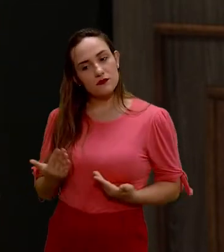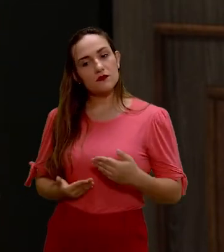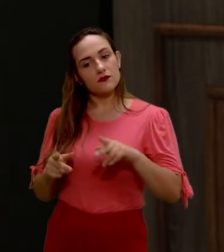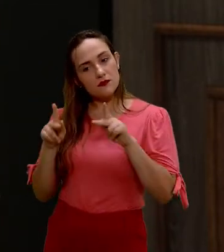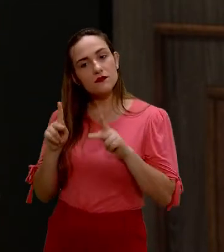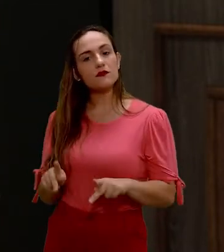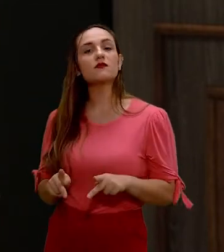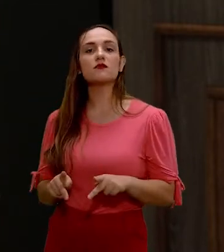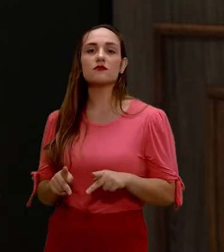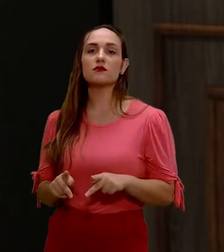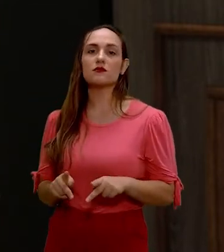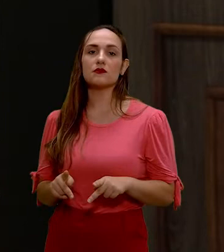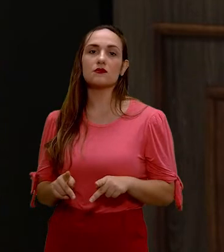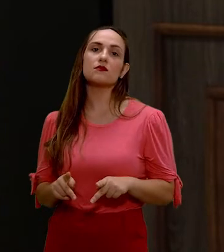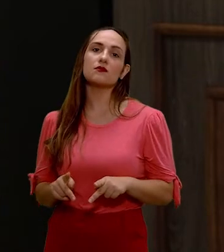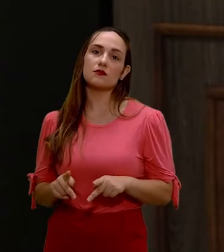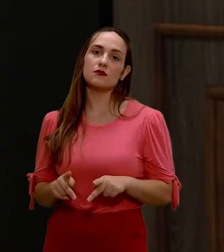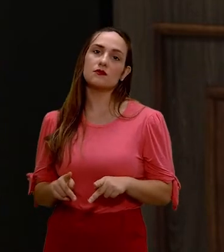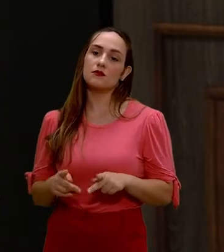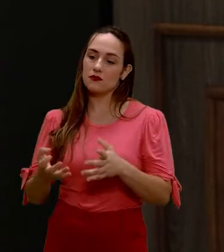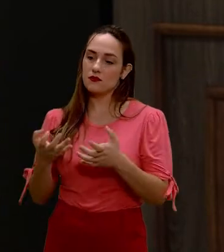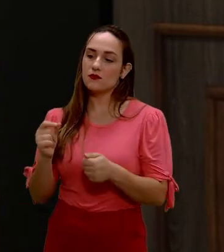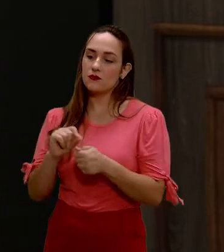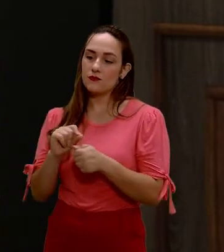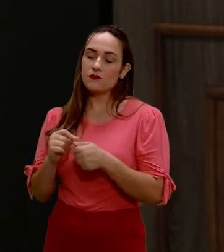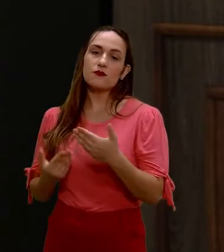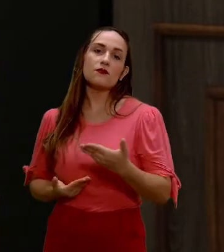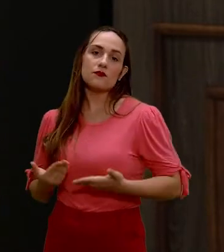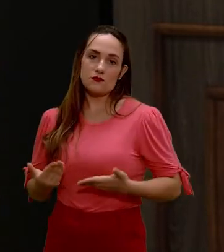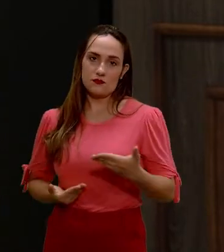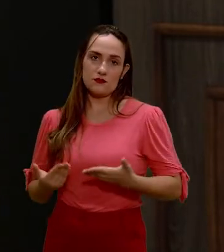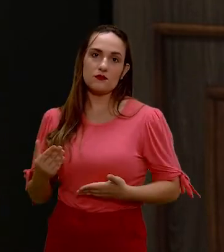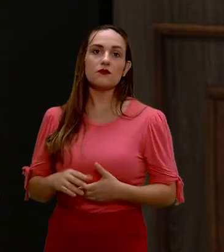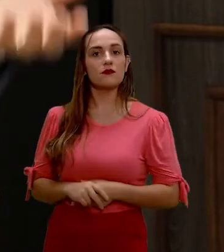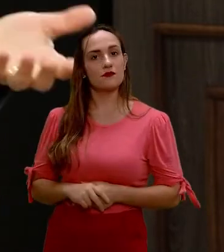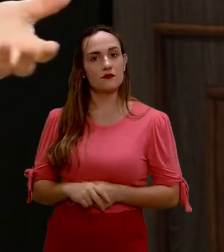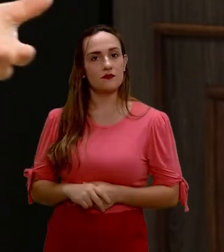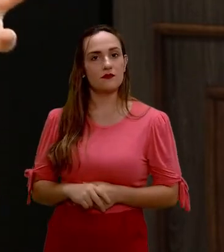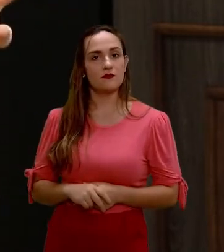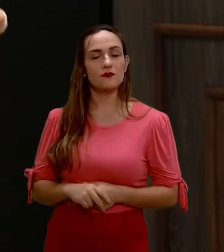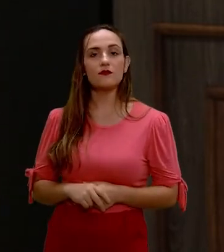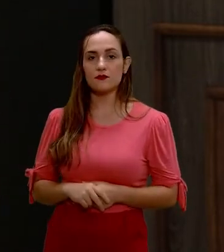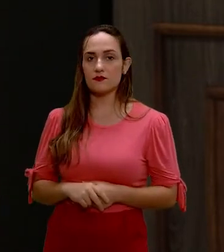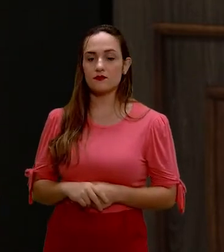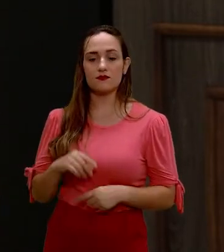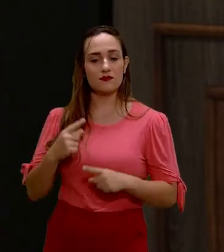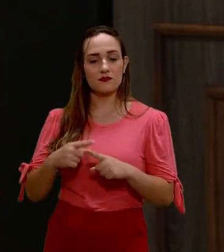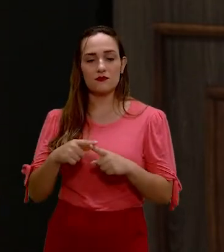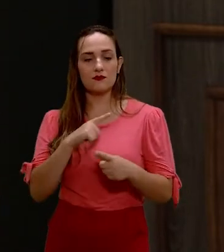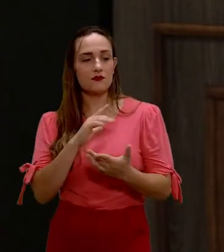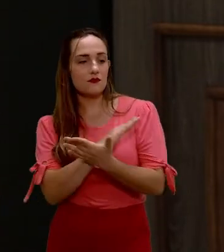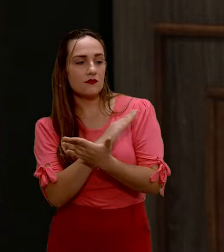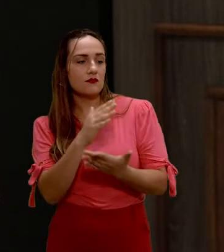tipo de serviço. Diferentemente de um cartório em que ele, basicamente, ele faz de tudo.